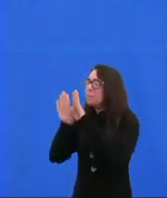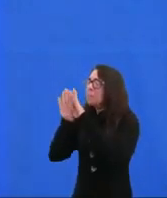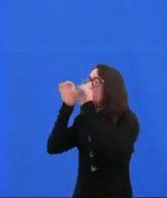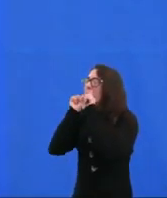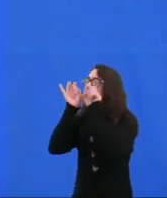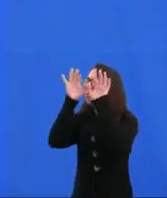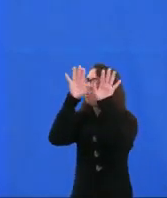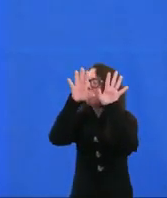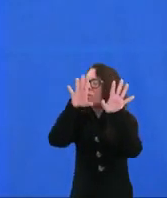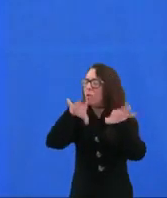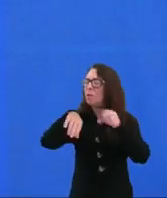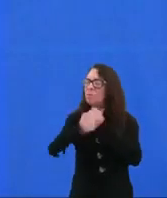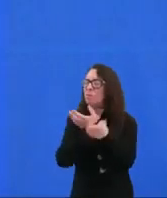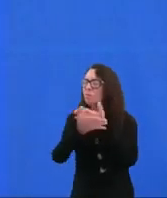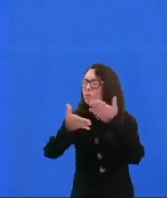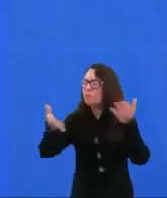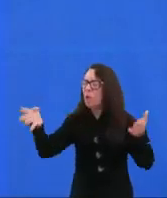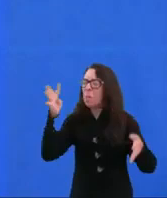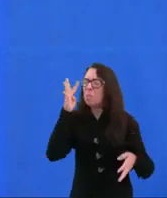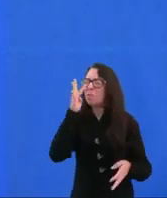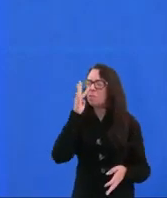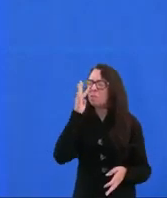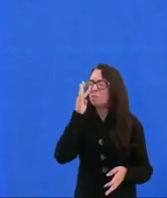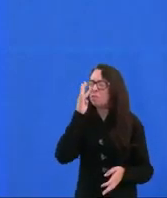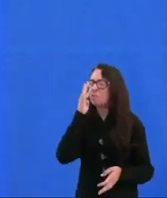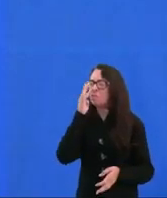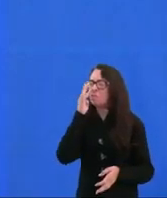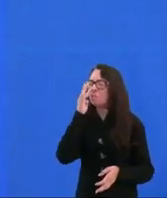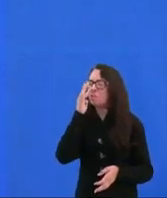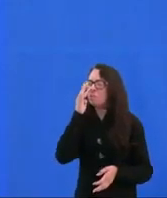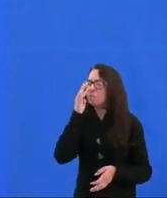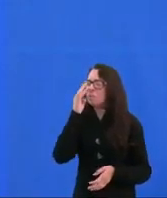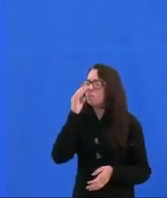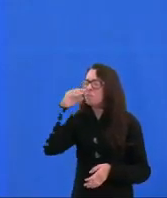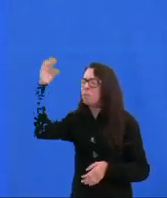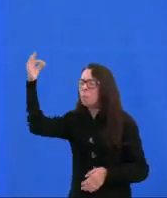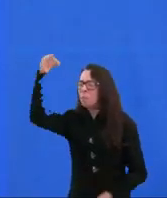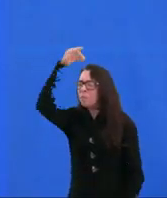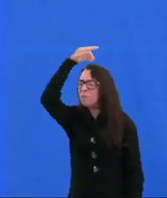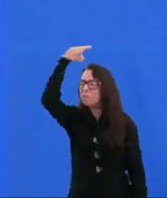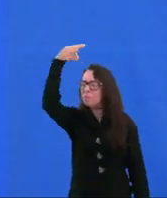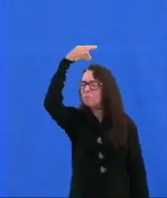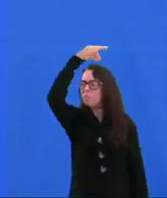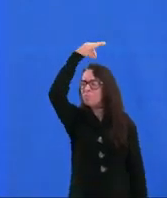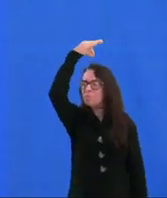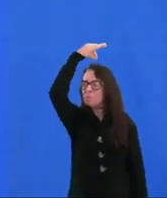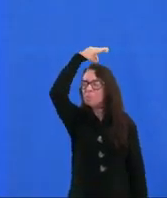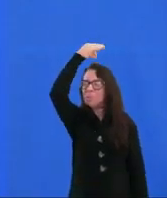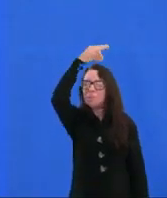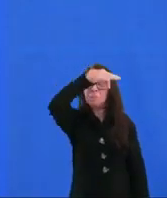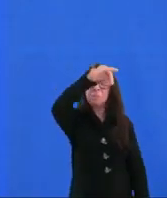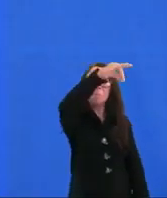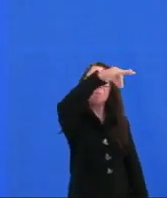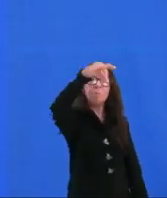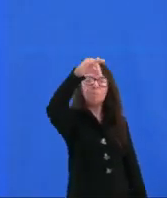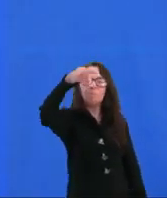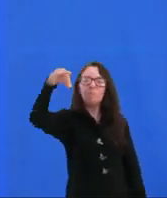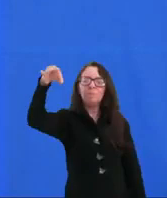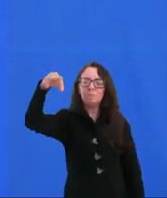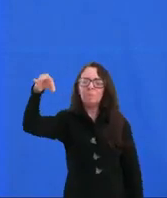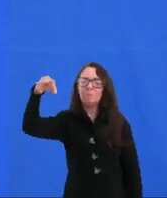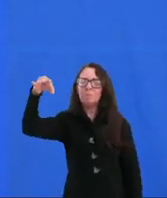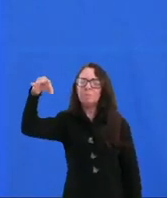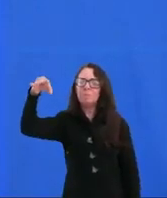abençoar poderosamente e venha ser o nosso mestre, Espírito Santo. Nos ajude, ó Deus Todo-Poderoso, nos dê a sabedoria necessária, ó